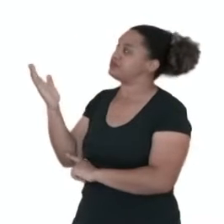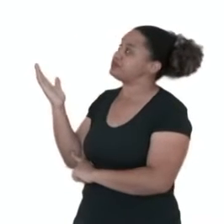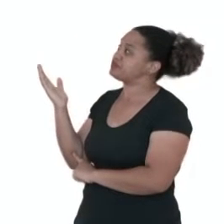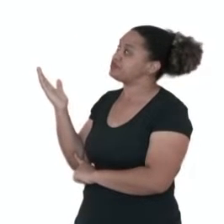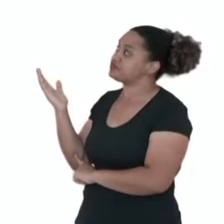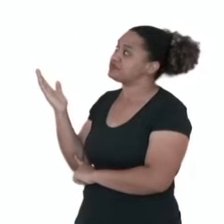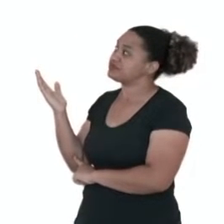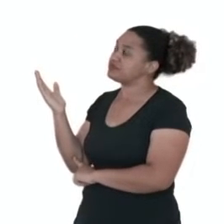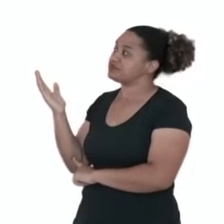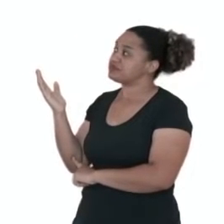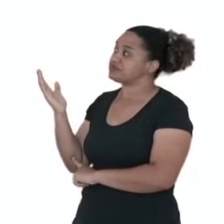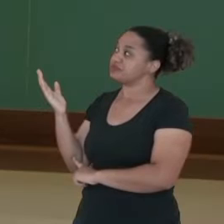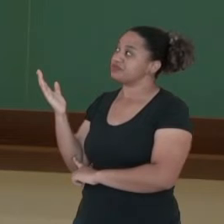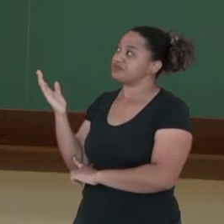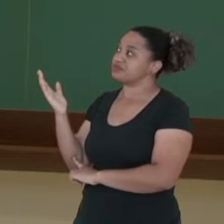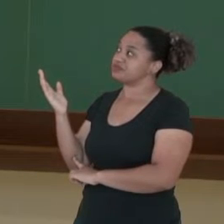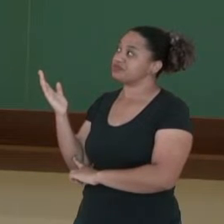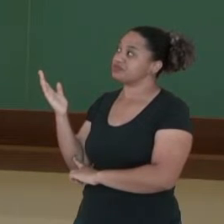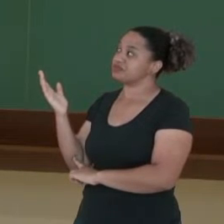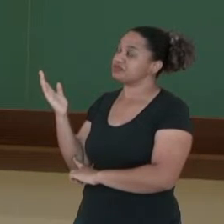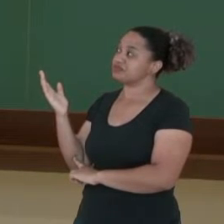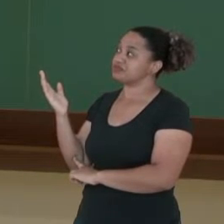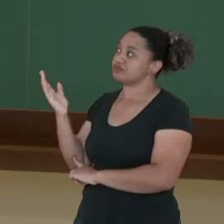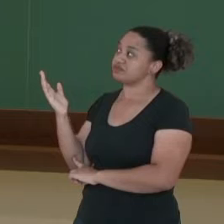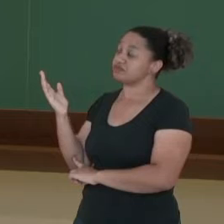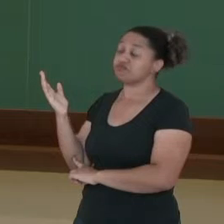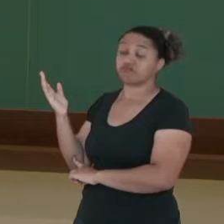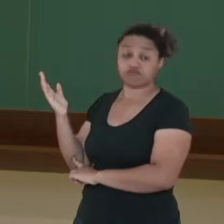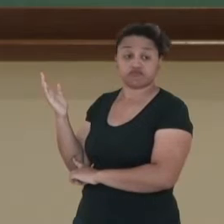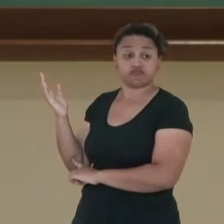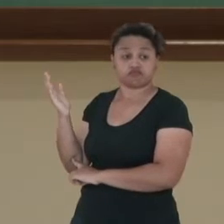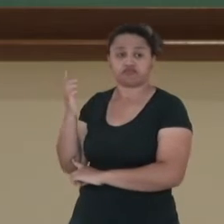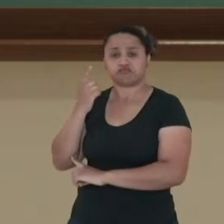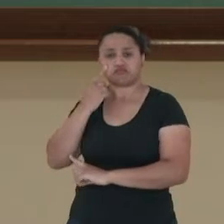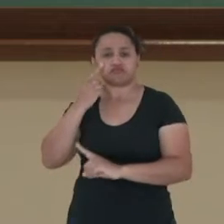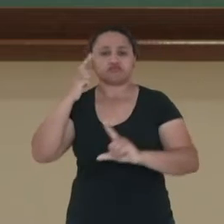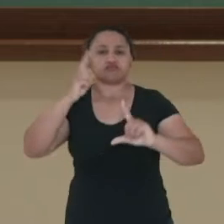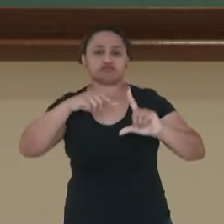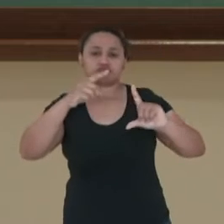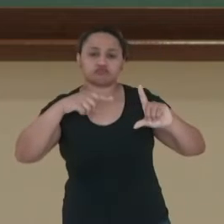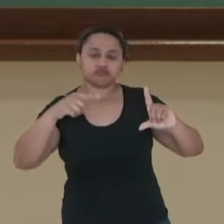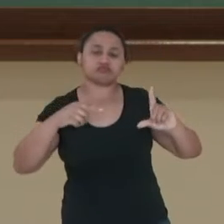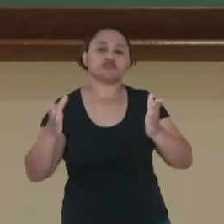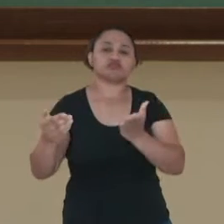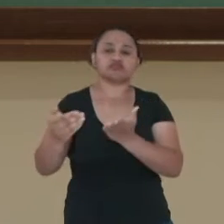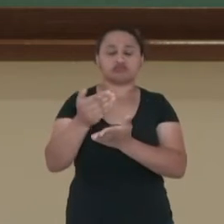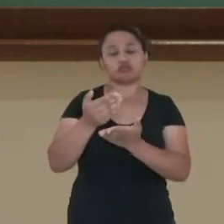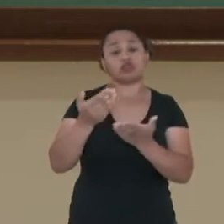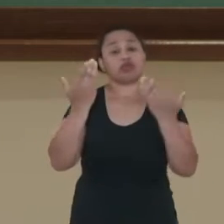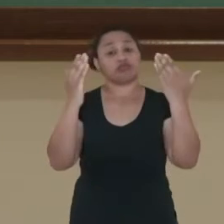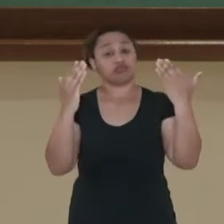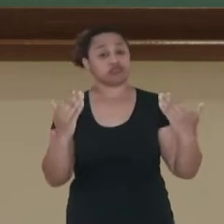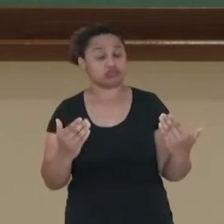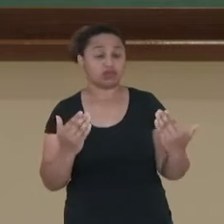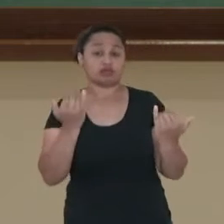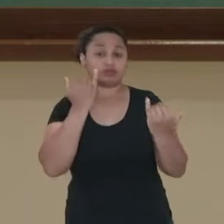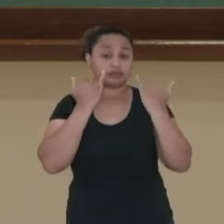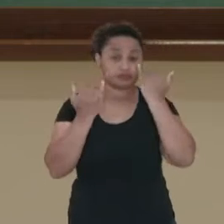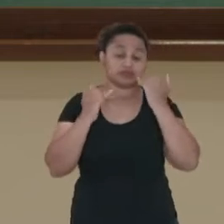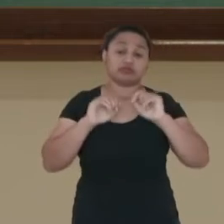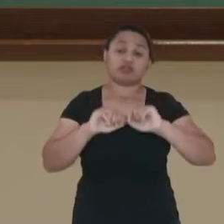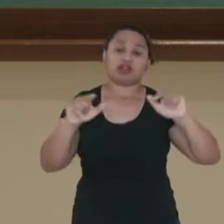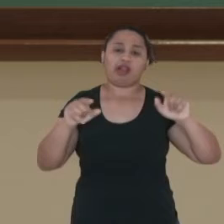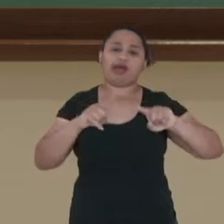pegada ecológica aí maior do que a biocapacidade. Tá? Então temos aí vários dados a serem analisados. Claro, esses